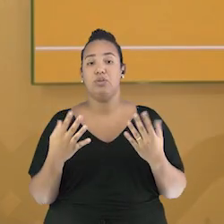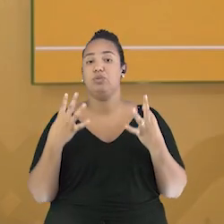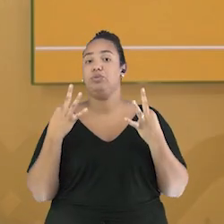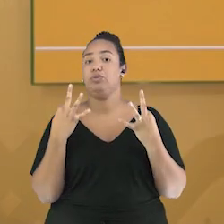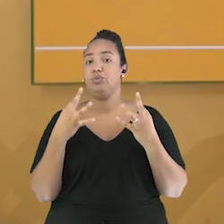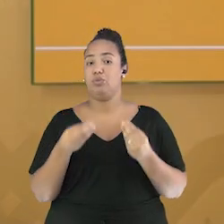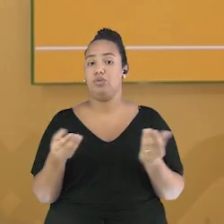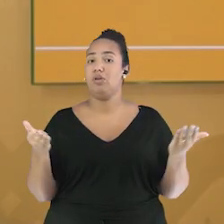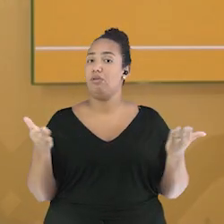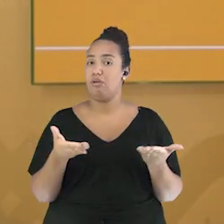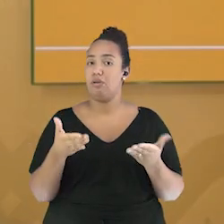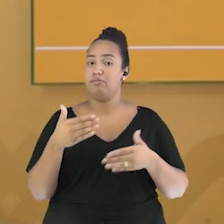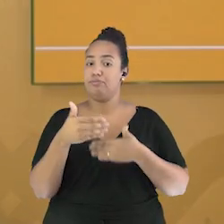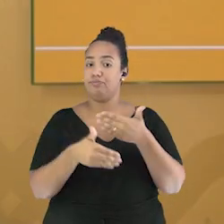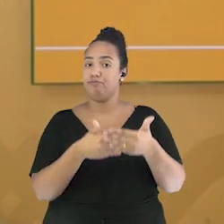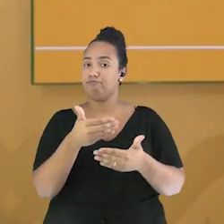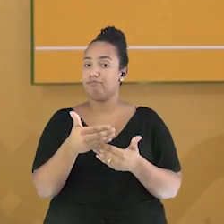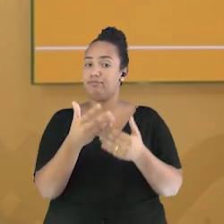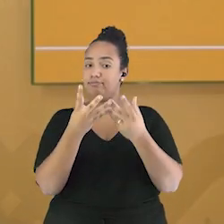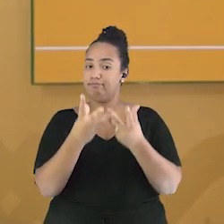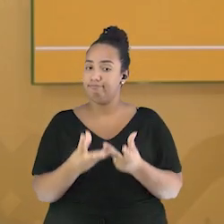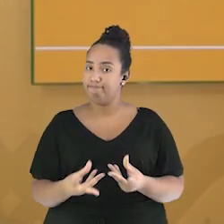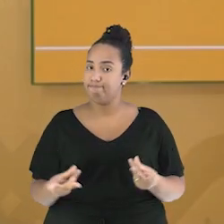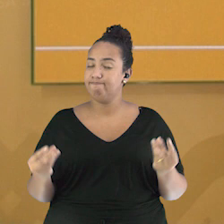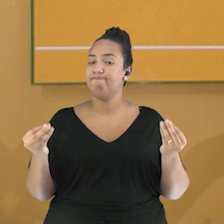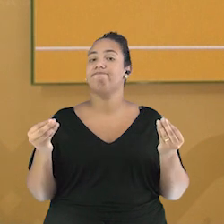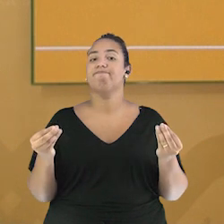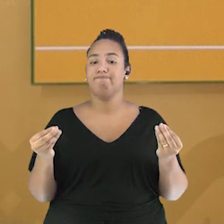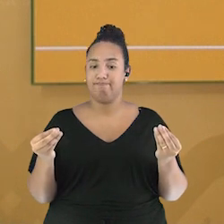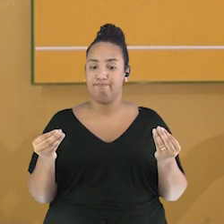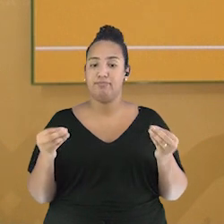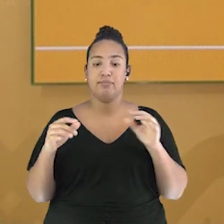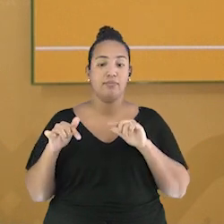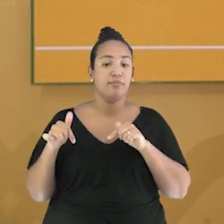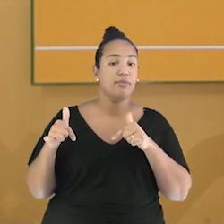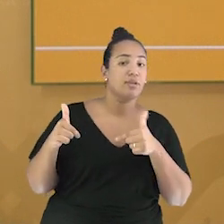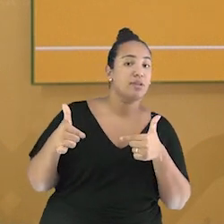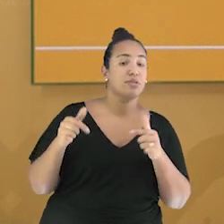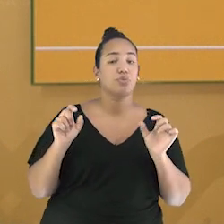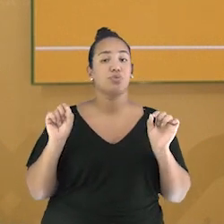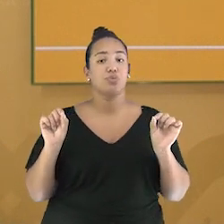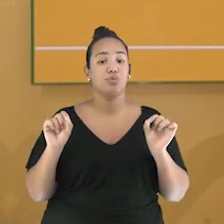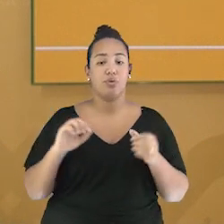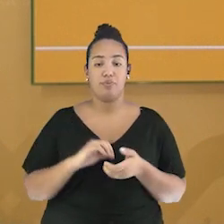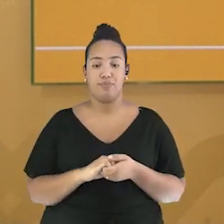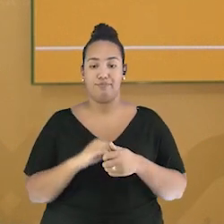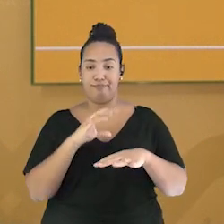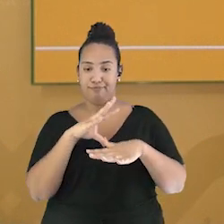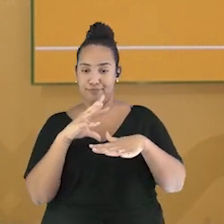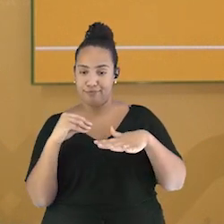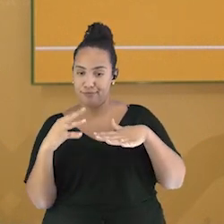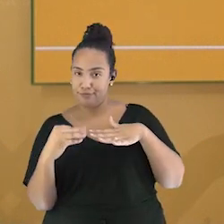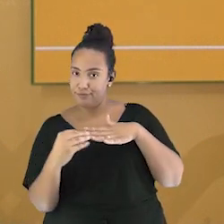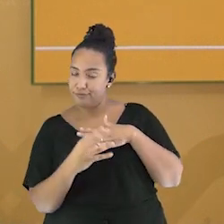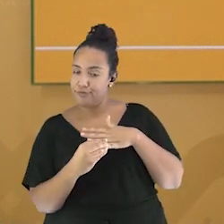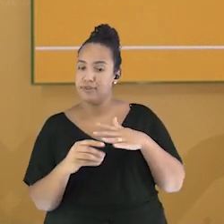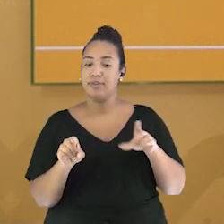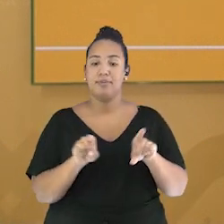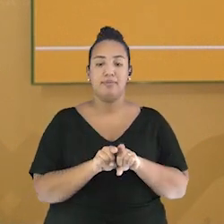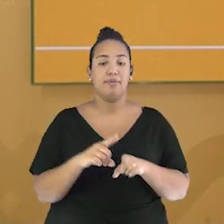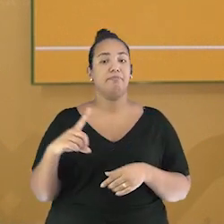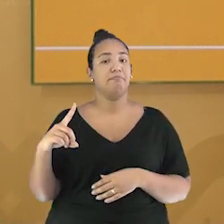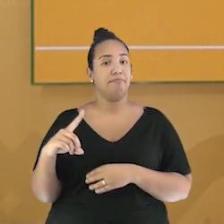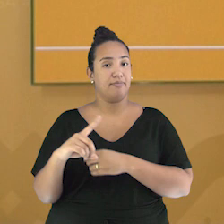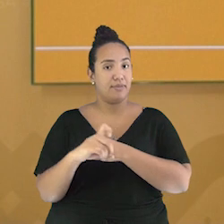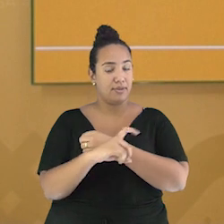fazer parte do processo da decomposição por ação de quem? Dos fungos e bactérias.